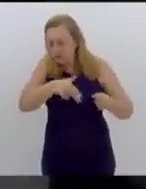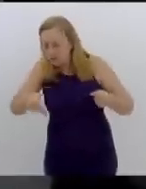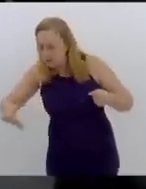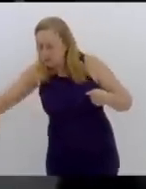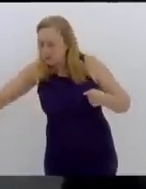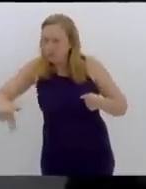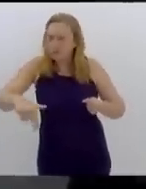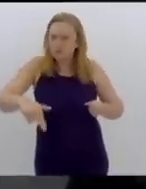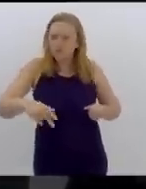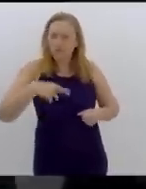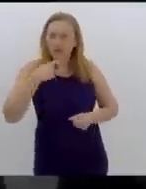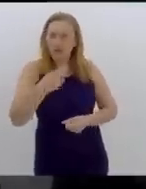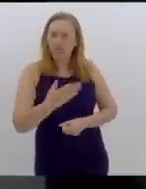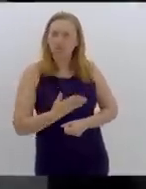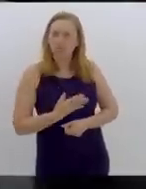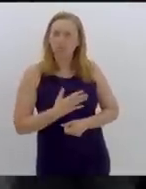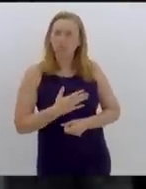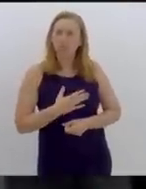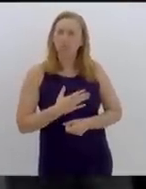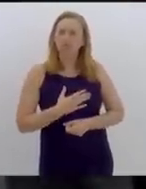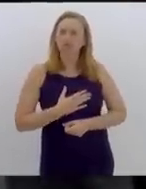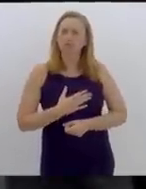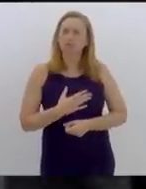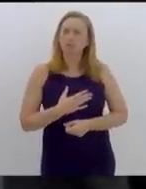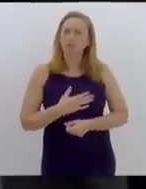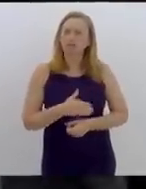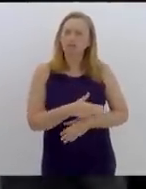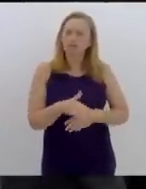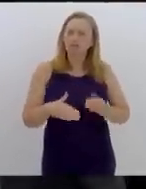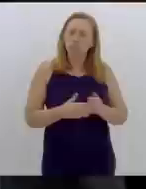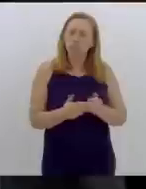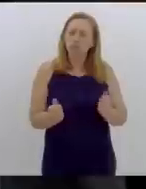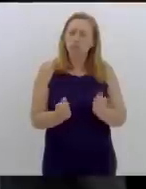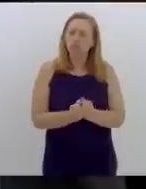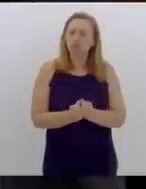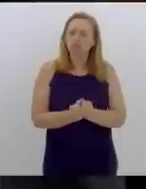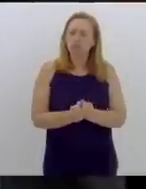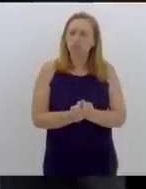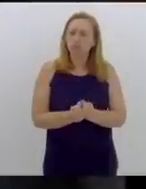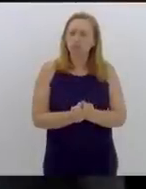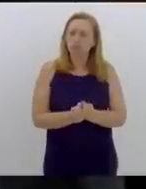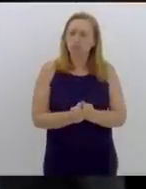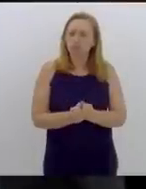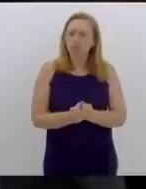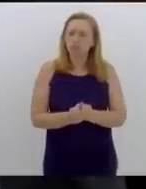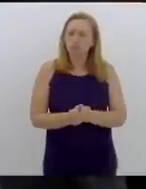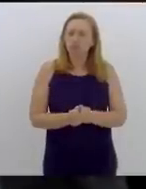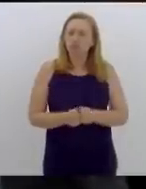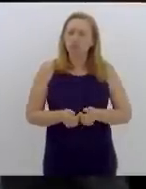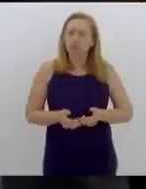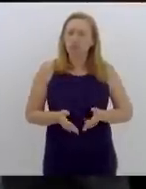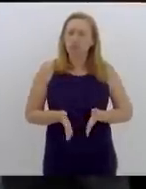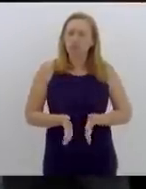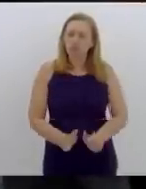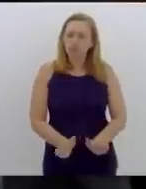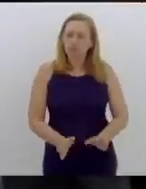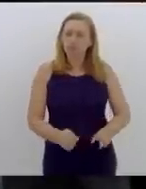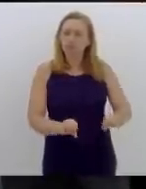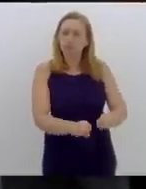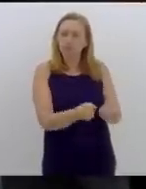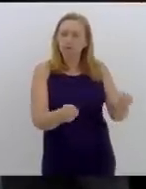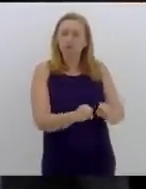comigo ai perante ali o pessoal tudo em volta ali que eu sou nascido criado na Pavuna